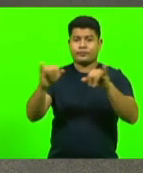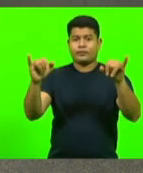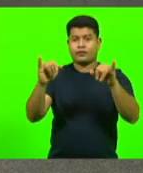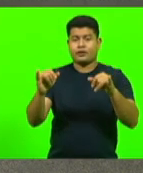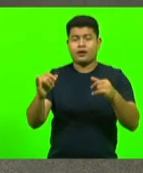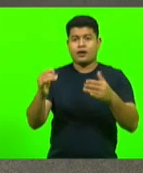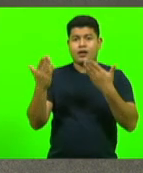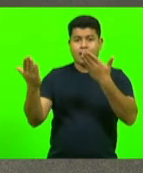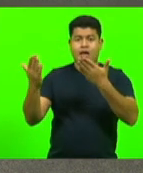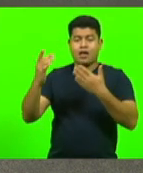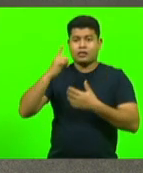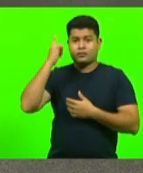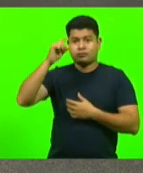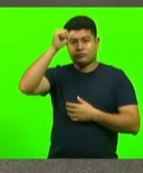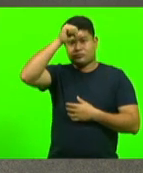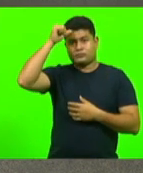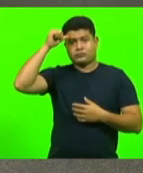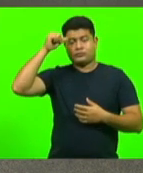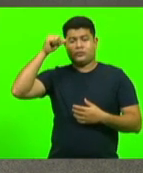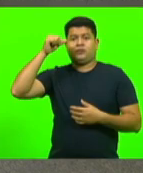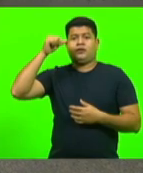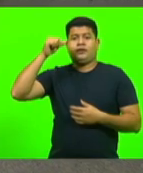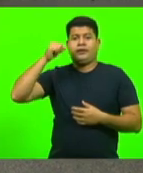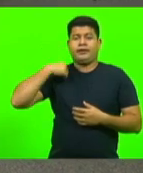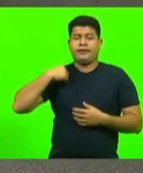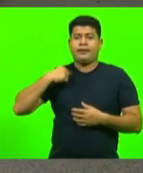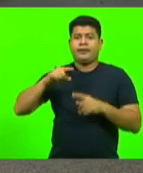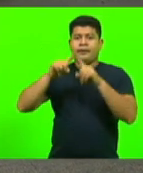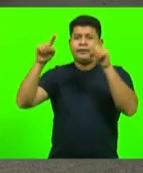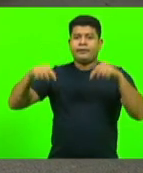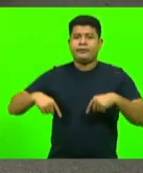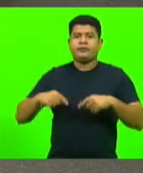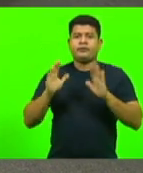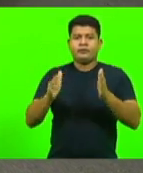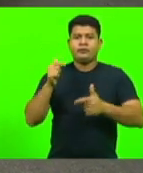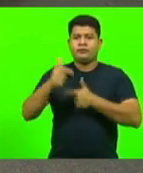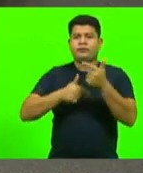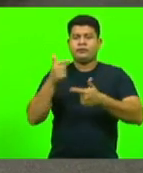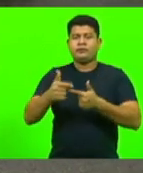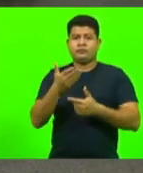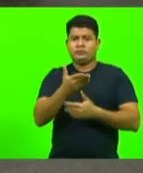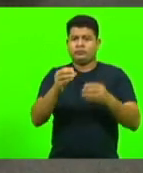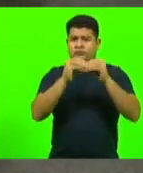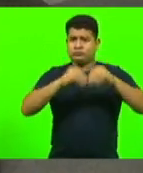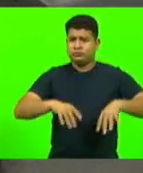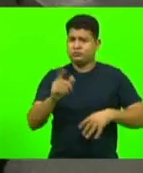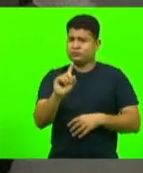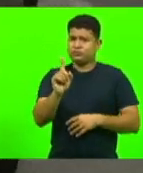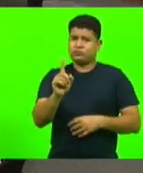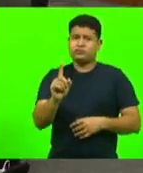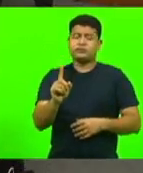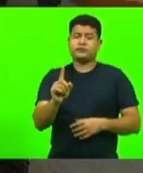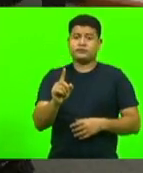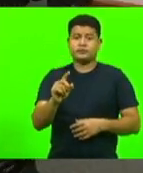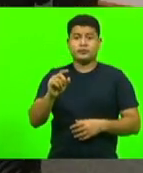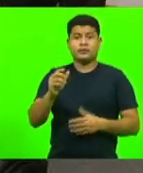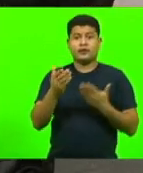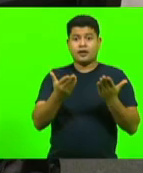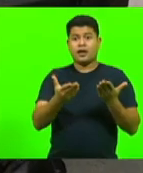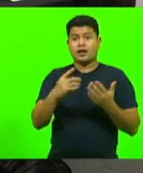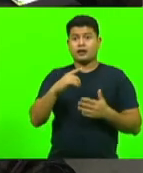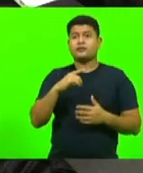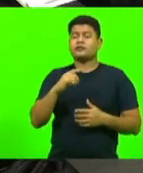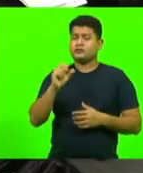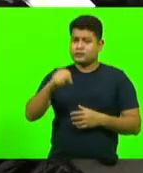pelo Deputado Darci de Matos do que os servidores que já estão na ativa não serão atingidos É sim eles